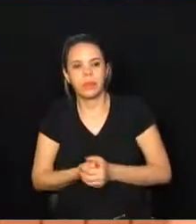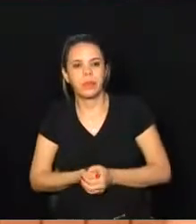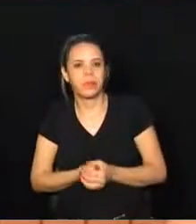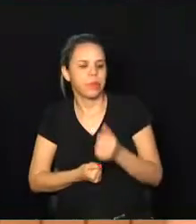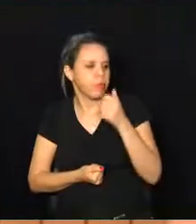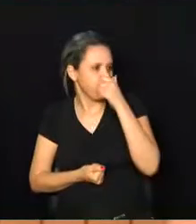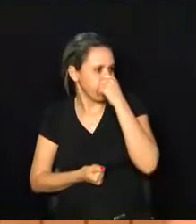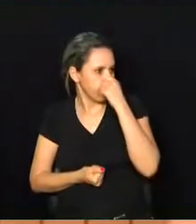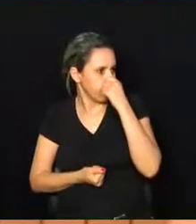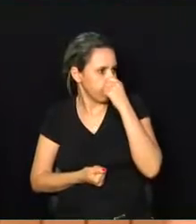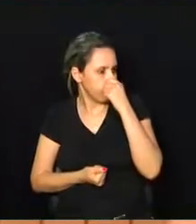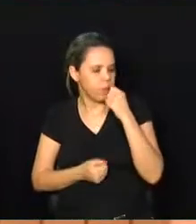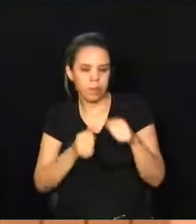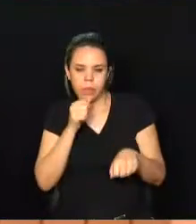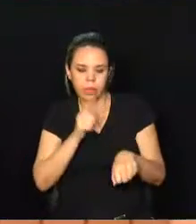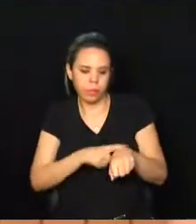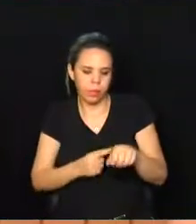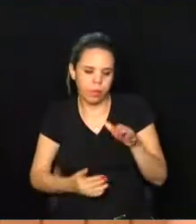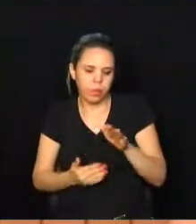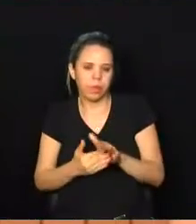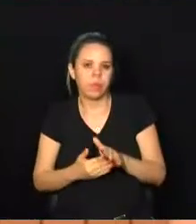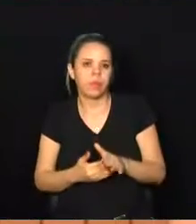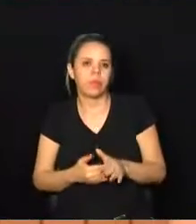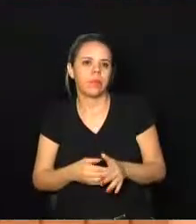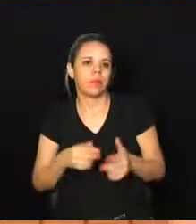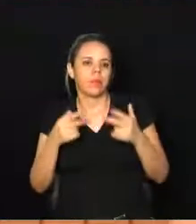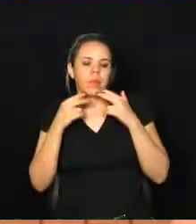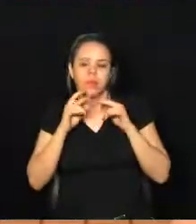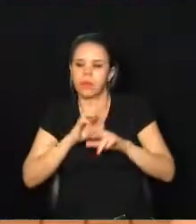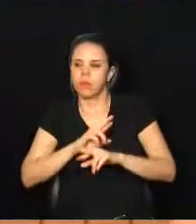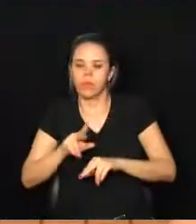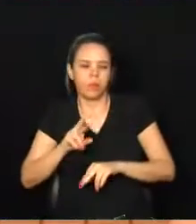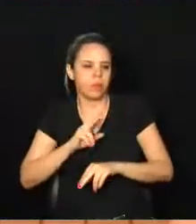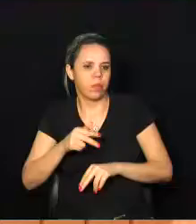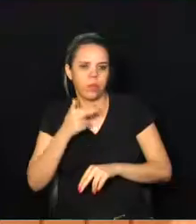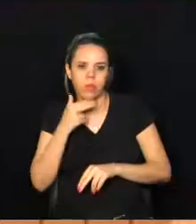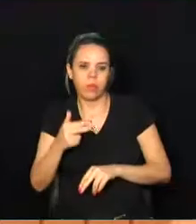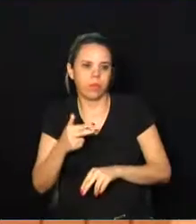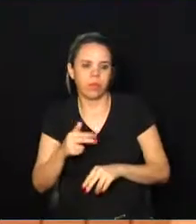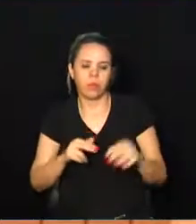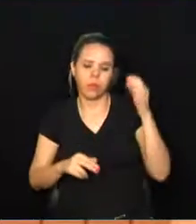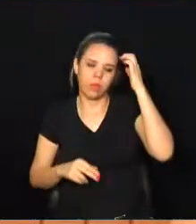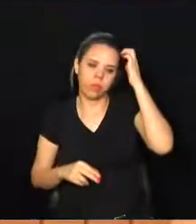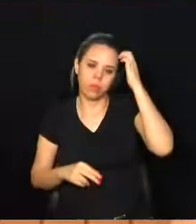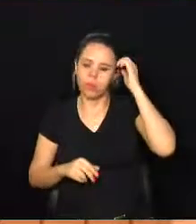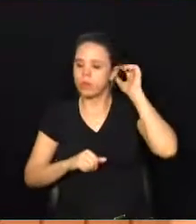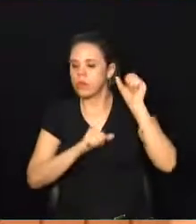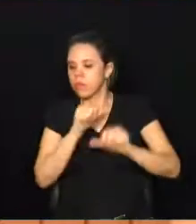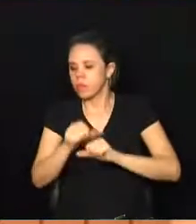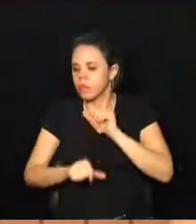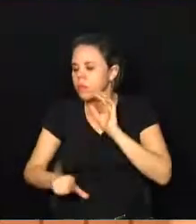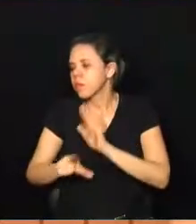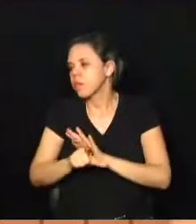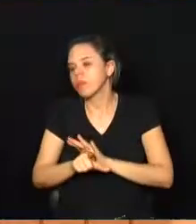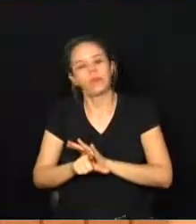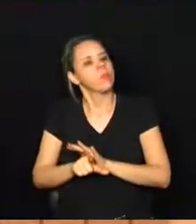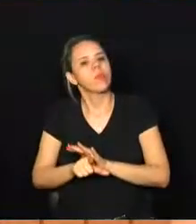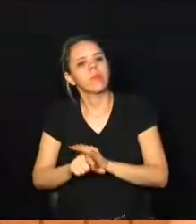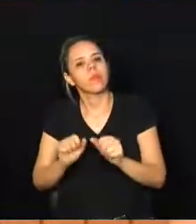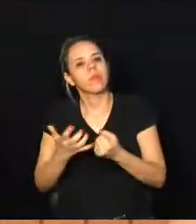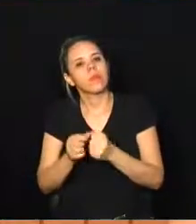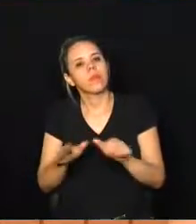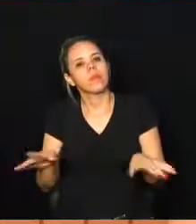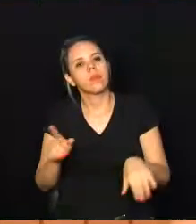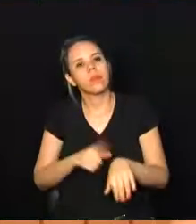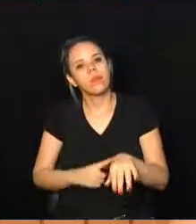A questão dos prazos é algo que assim, não é nenhuma novidade. Acho que com a questão da mudança da lei, da situação de pandemia, os